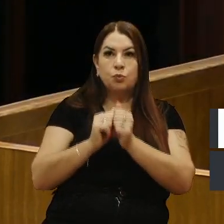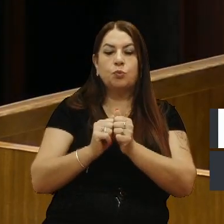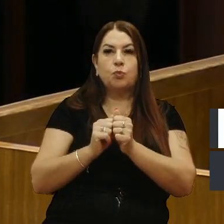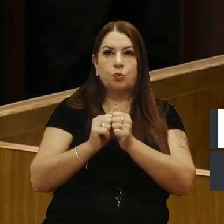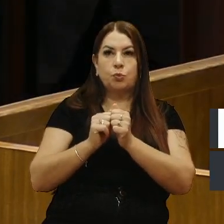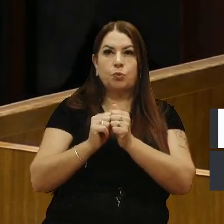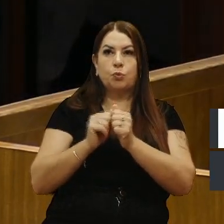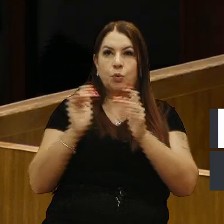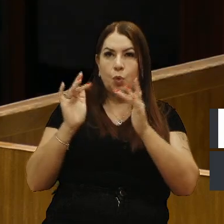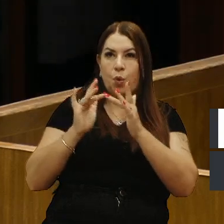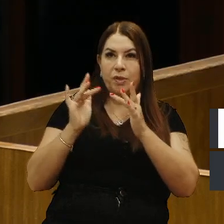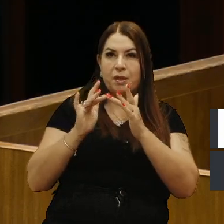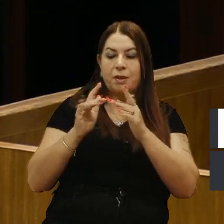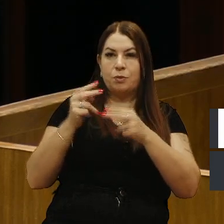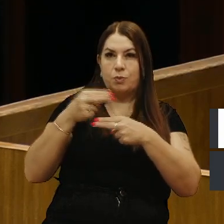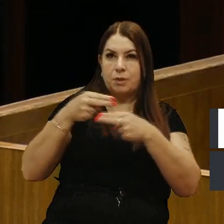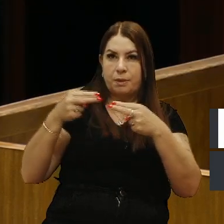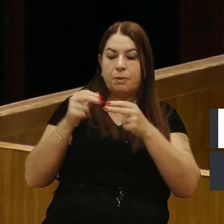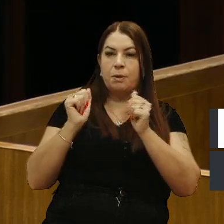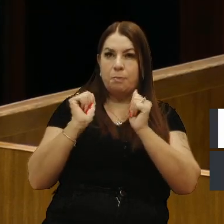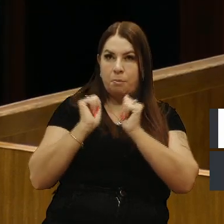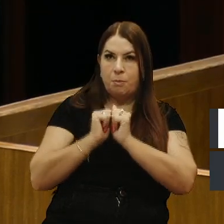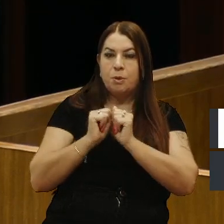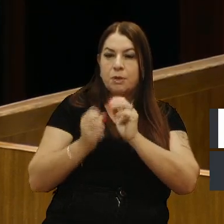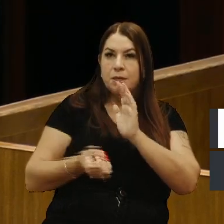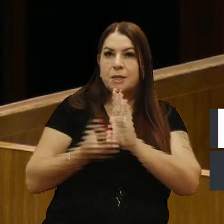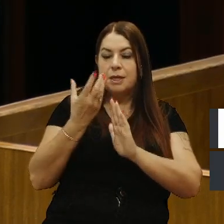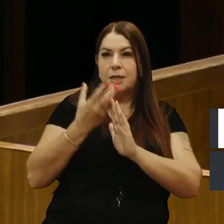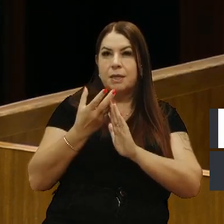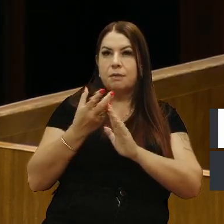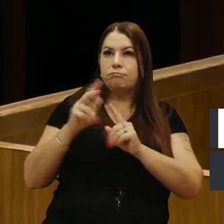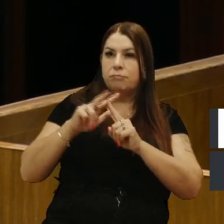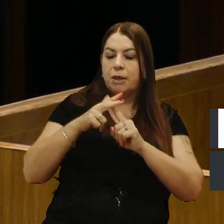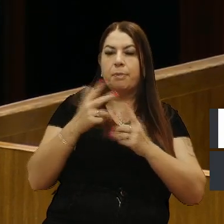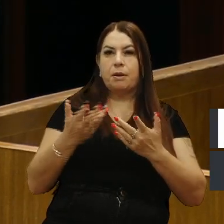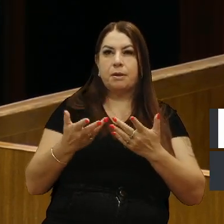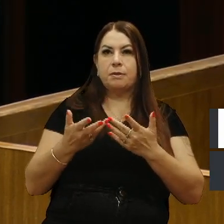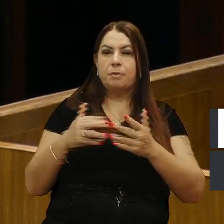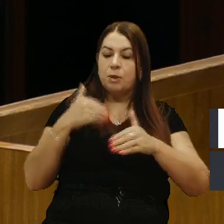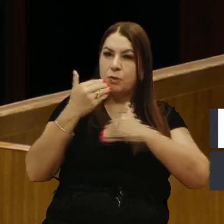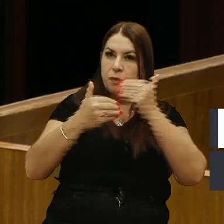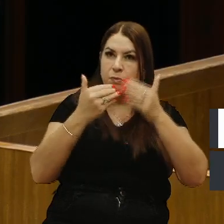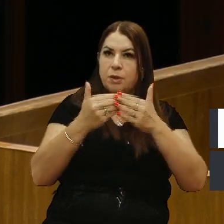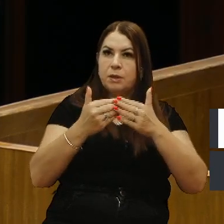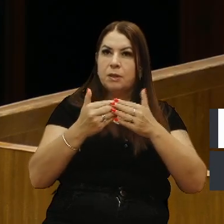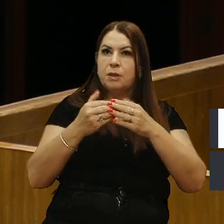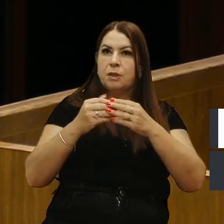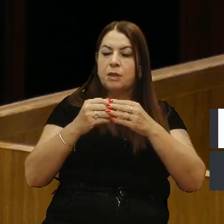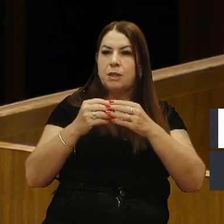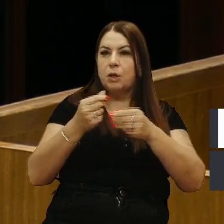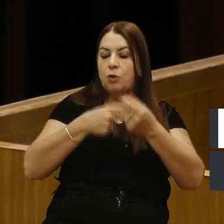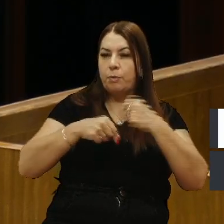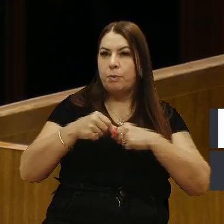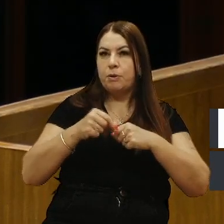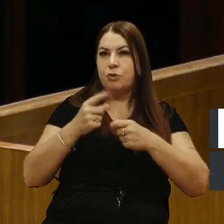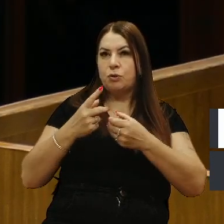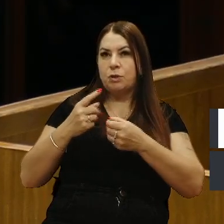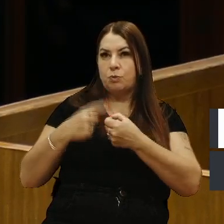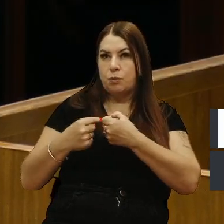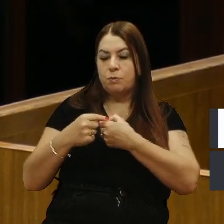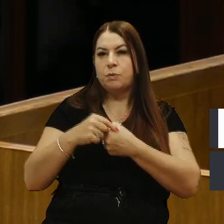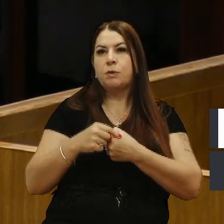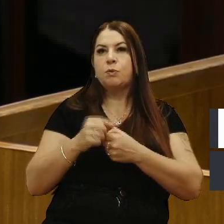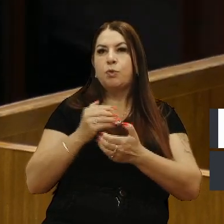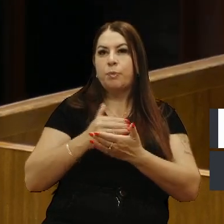desse contato com o SEBRAE, nós possamos criar ferramentas, para desenvolver economicamente os municípios.